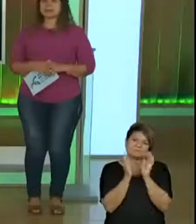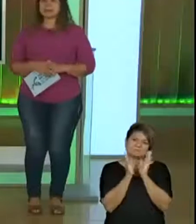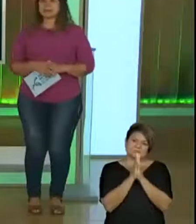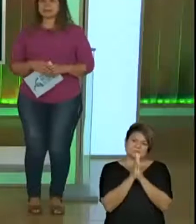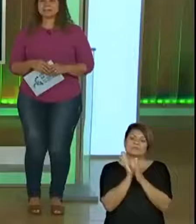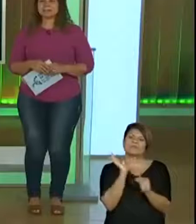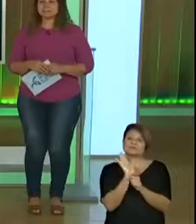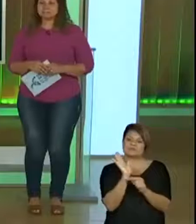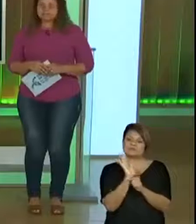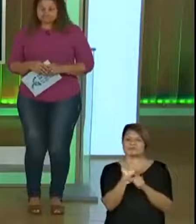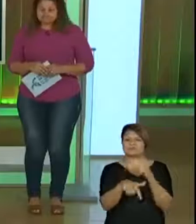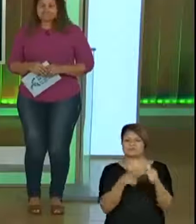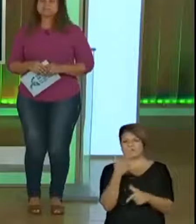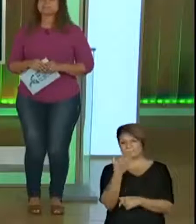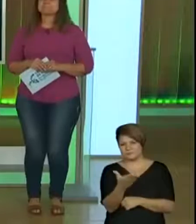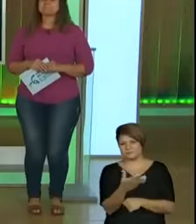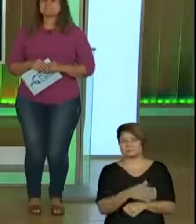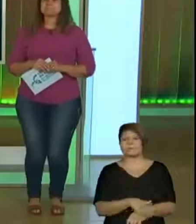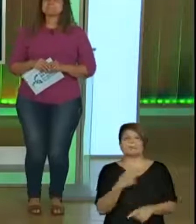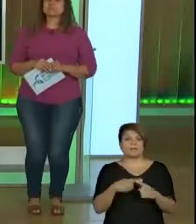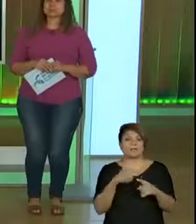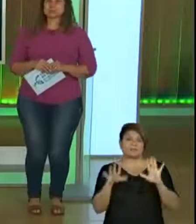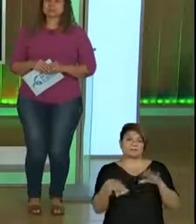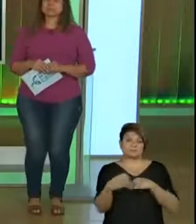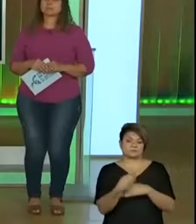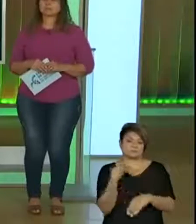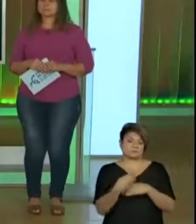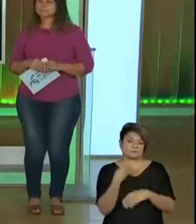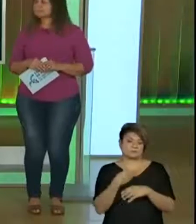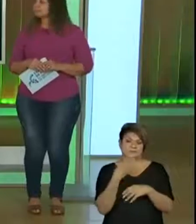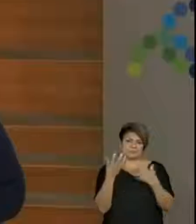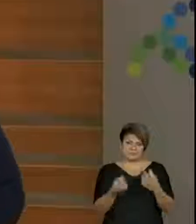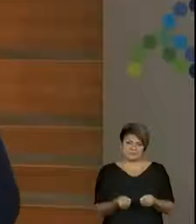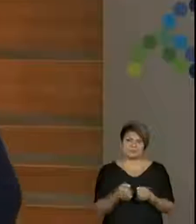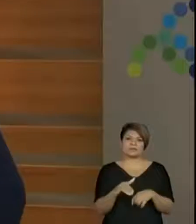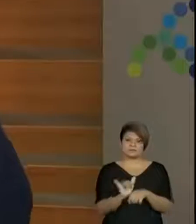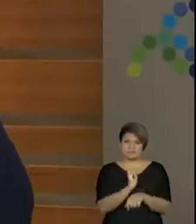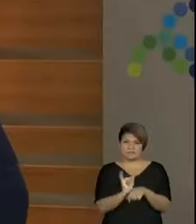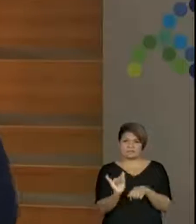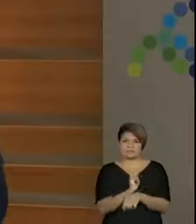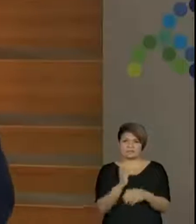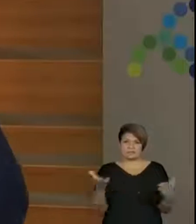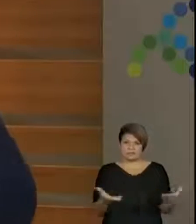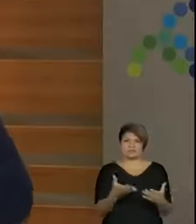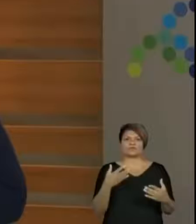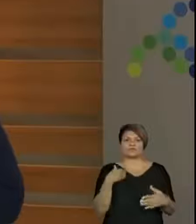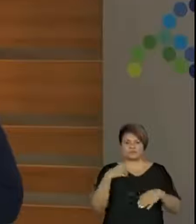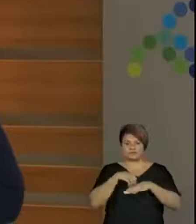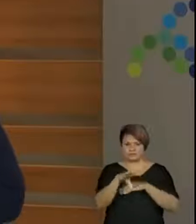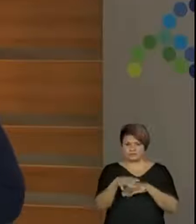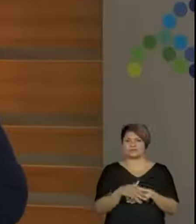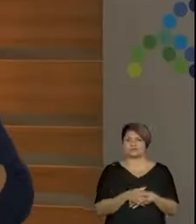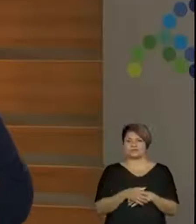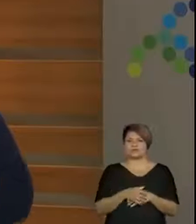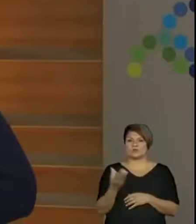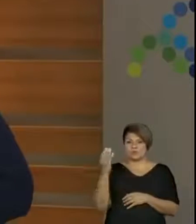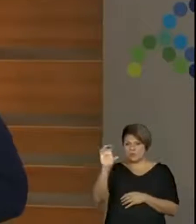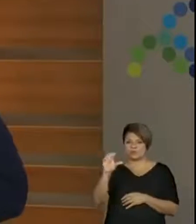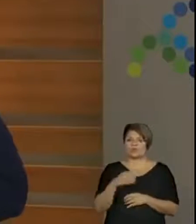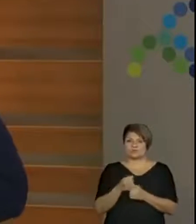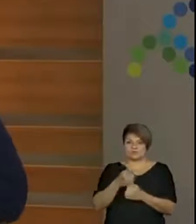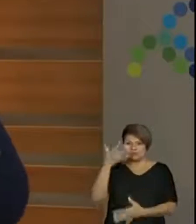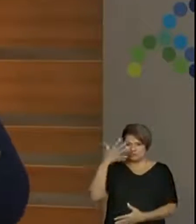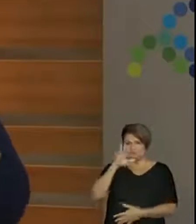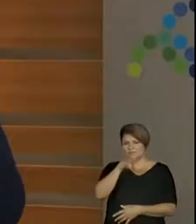trabalho deles lá também. Sim, né? Também, porque às vezes vem sugestões, a gente sempre isso. Aceita. Uma das estratégias que eu usei hoje foi uma sugestão que a professora colocou no chat da